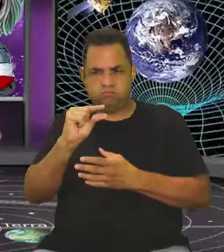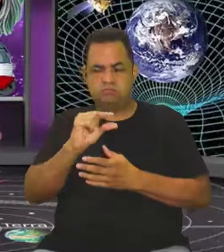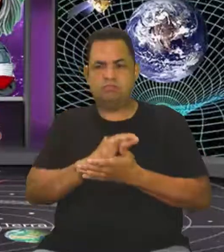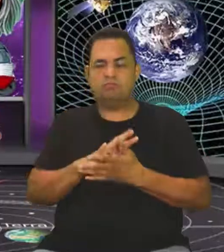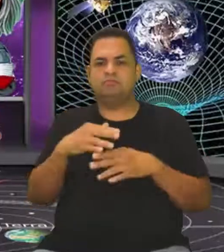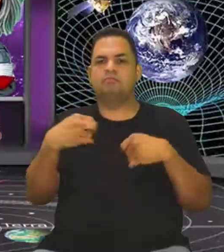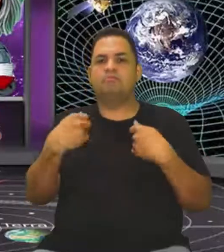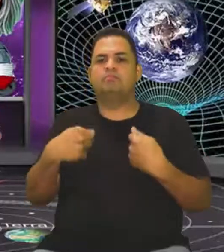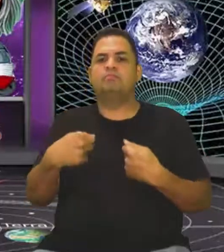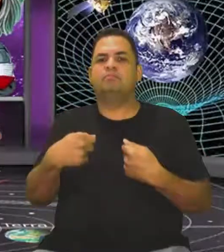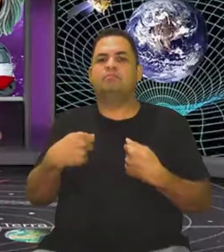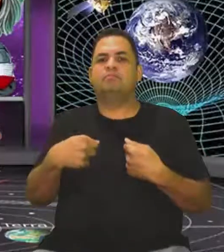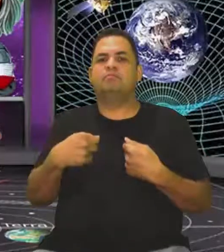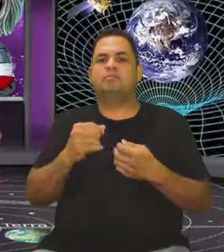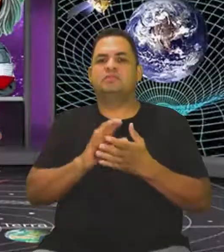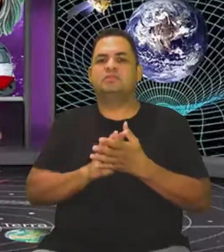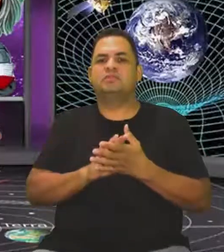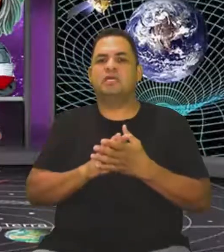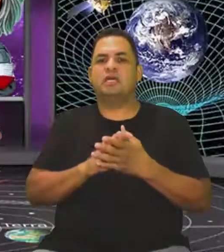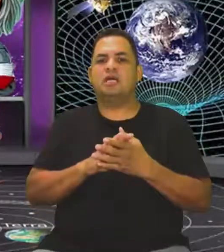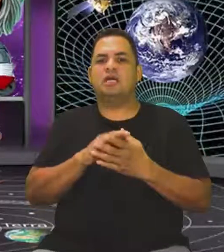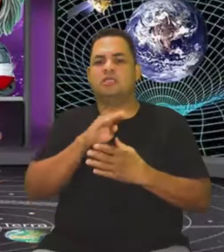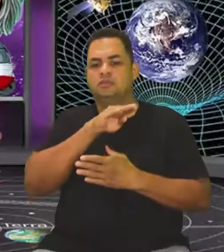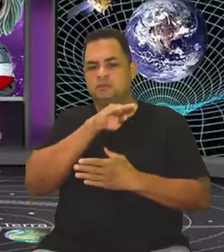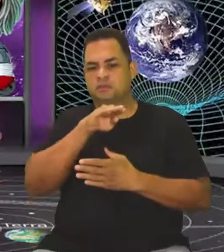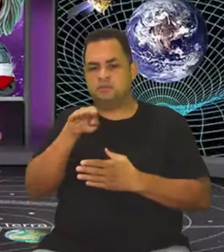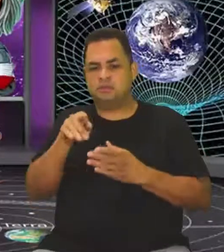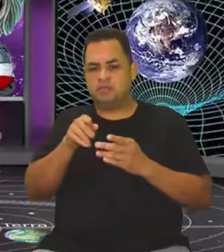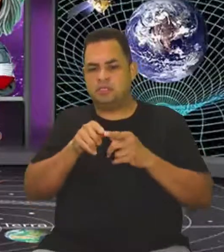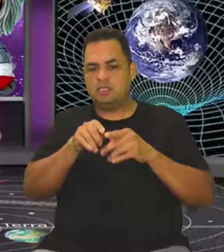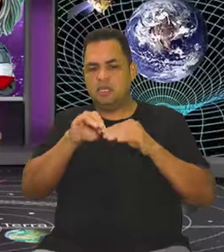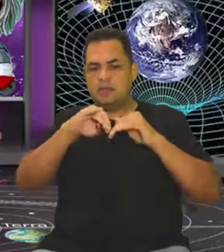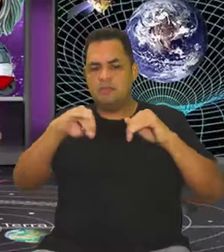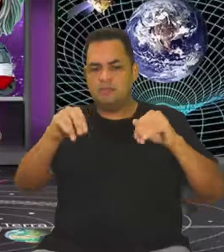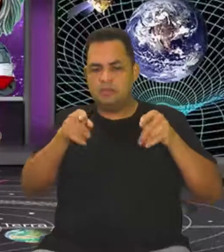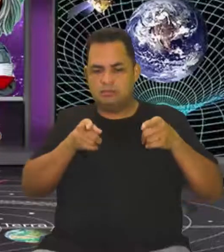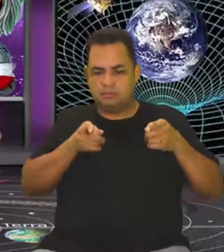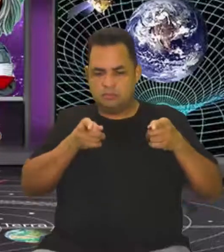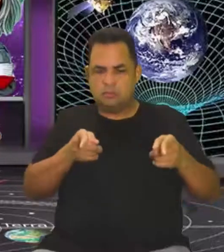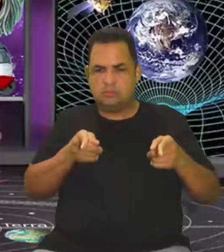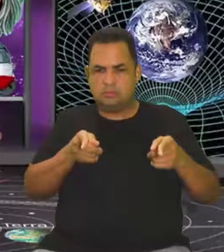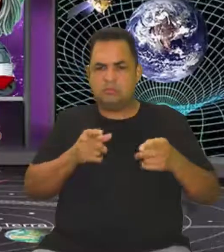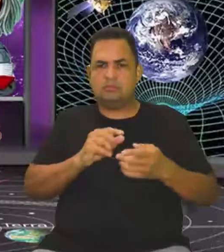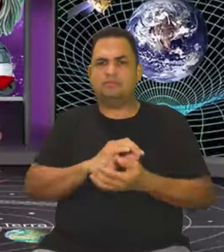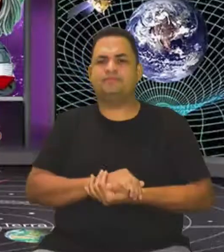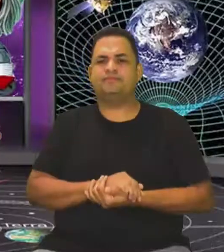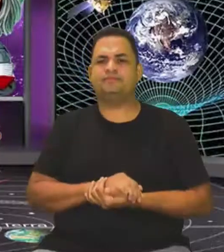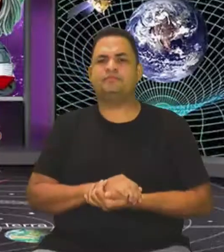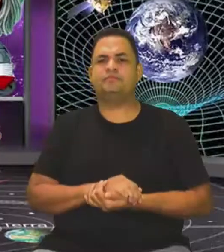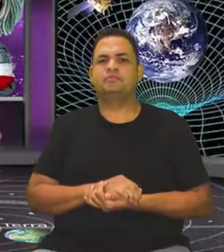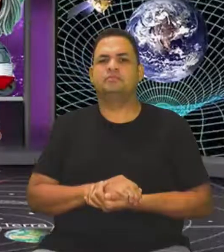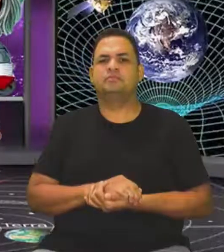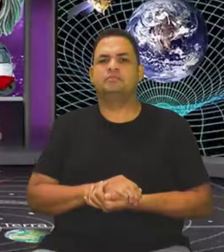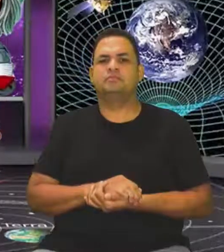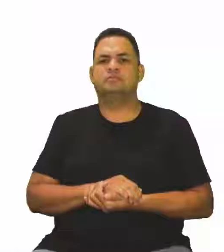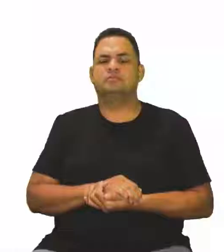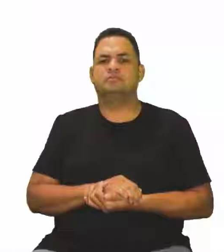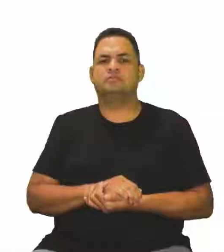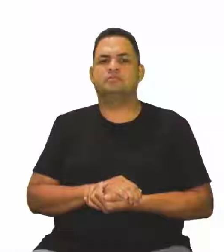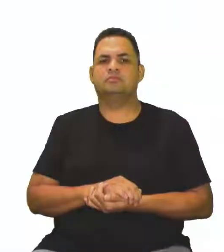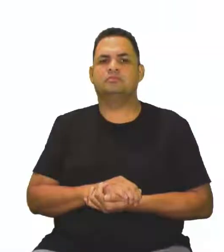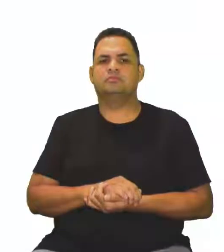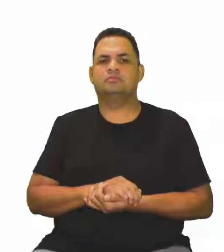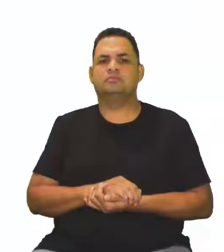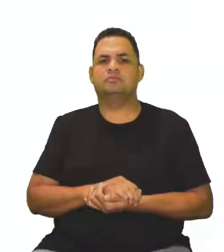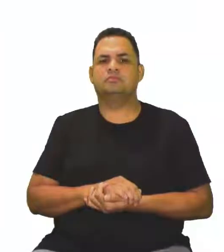e ele tem que estar o quê? Em série. Entendido isso? Vamos continuar, olha só. Então ali, pessoal, como está escrito, o